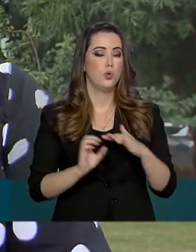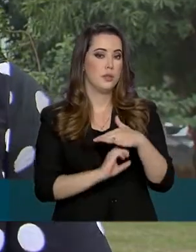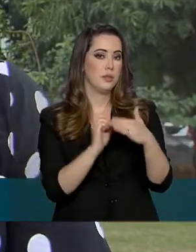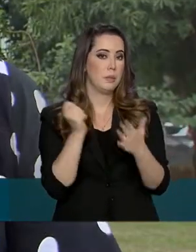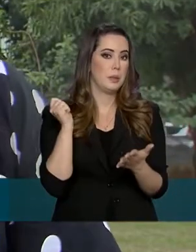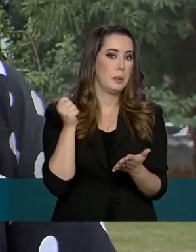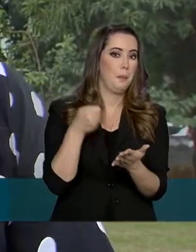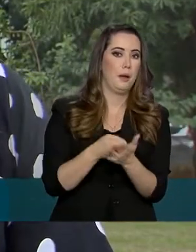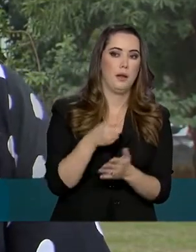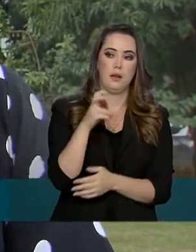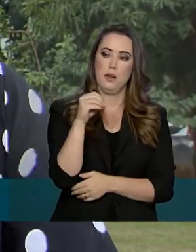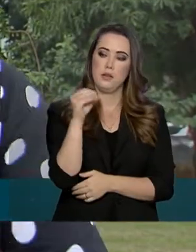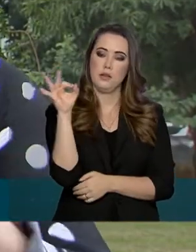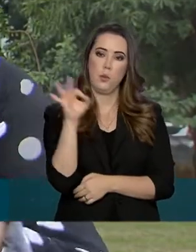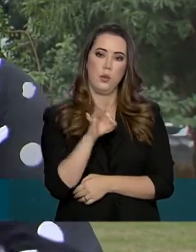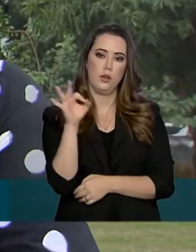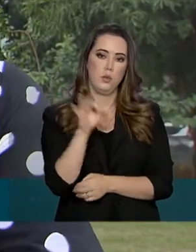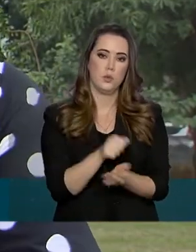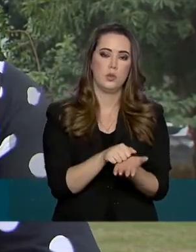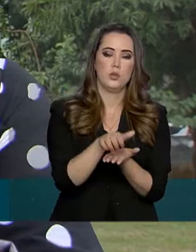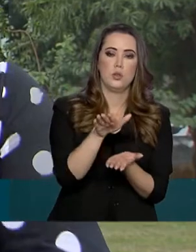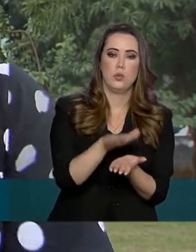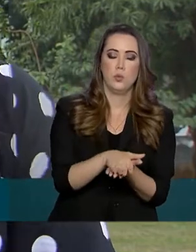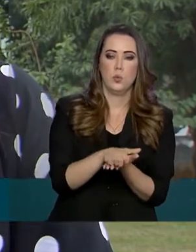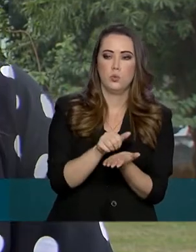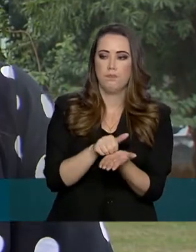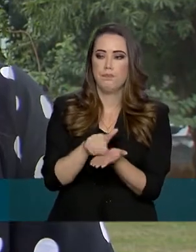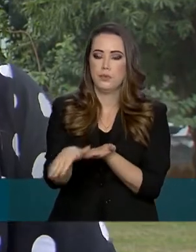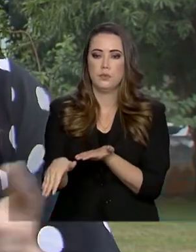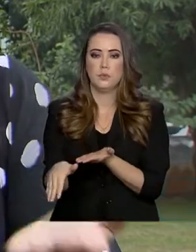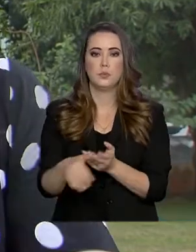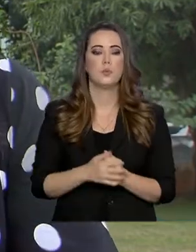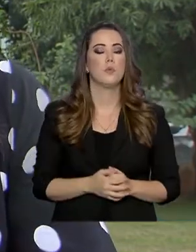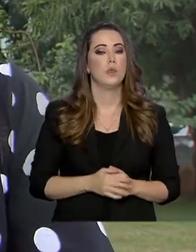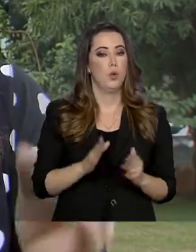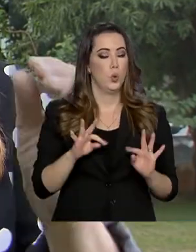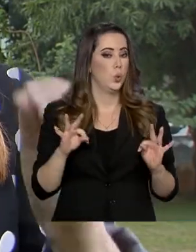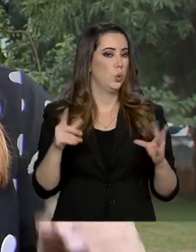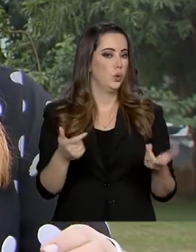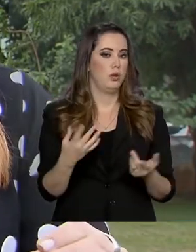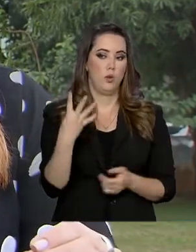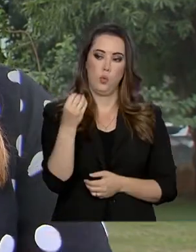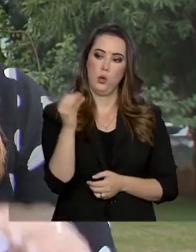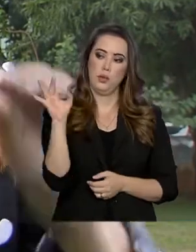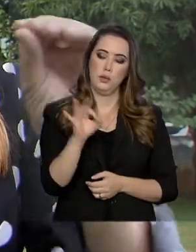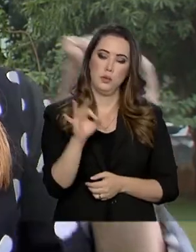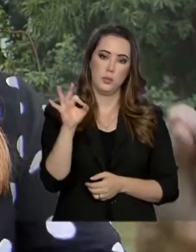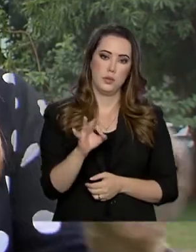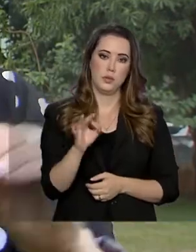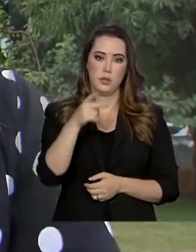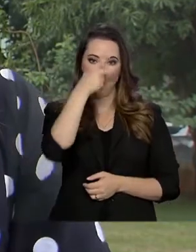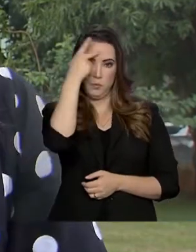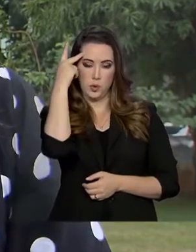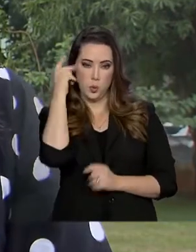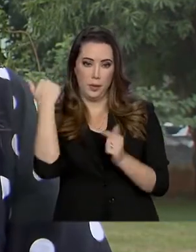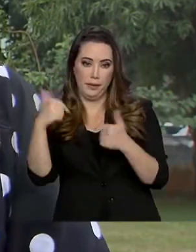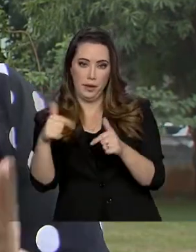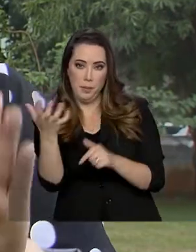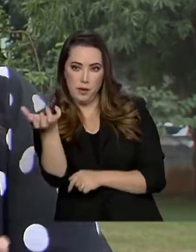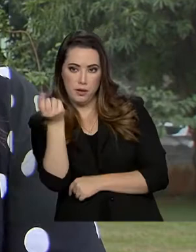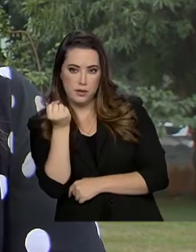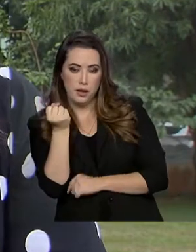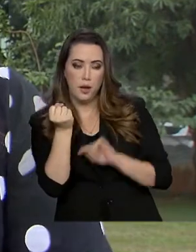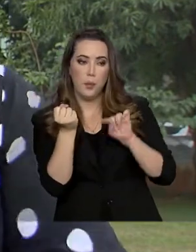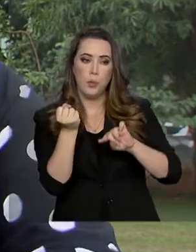50% de multa nas demissões sem justa causa. Desse total, 40% ficam com o trabalhador.